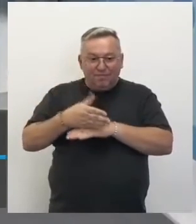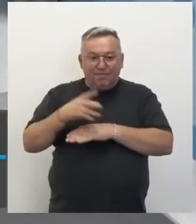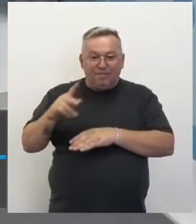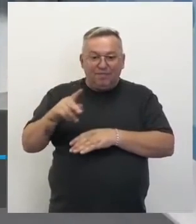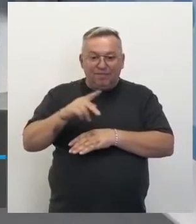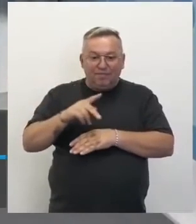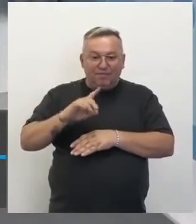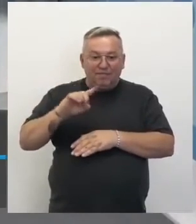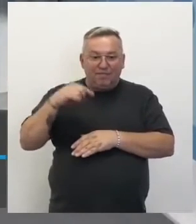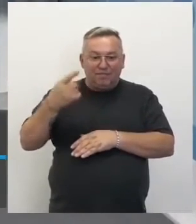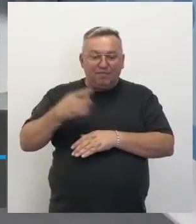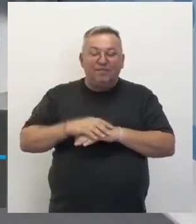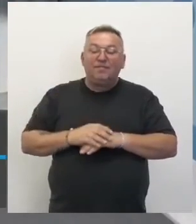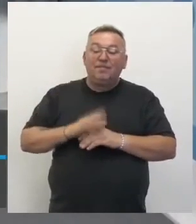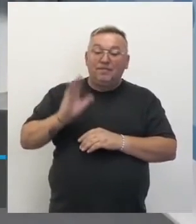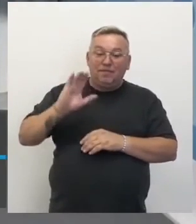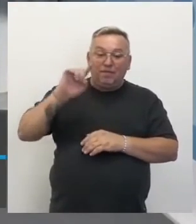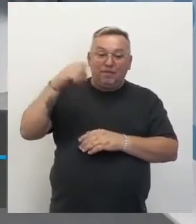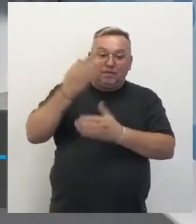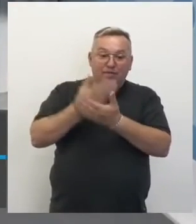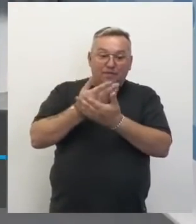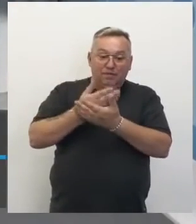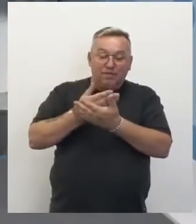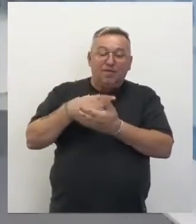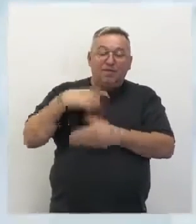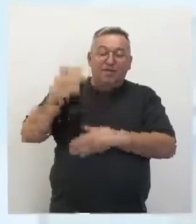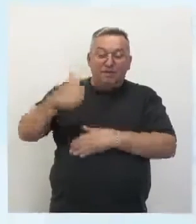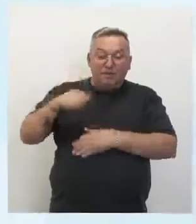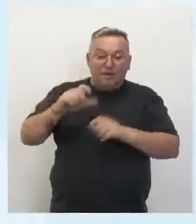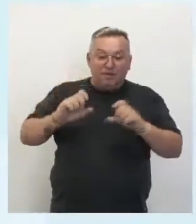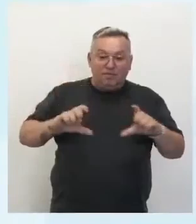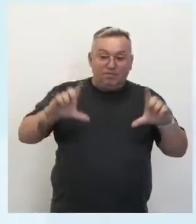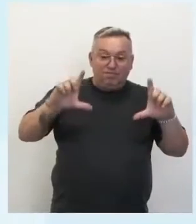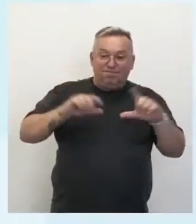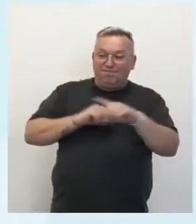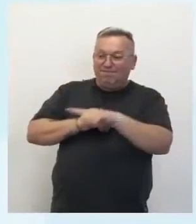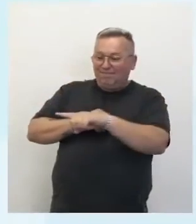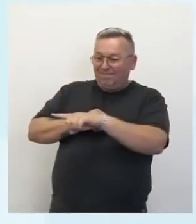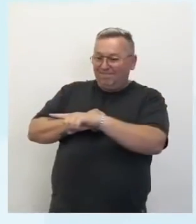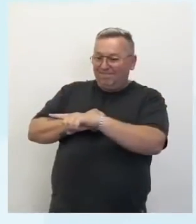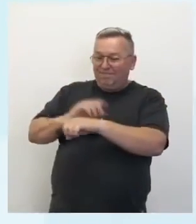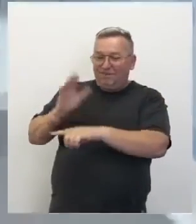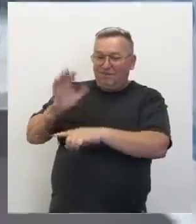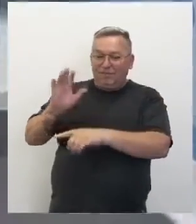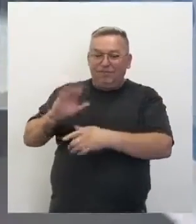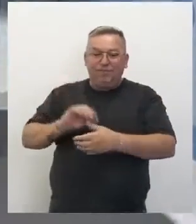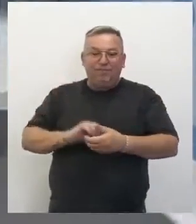Carlos, até a próxima. Até a próxima aula, não deixe de avaliar a aula no final. Galerinha, tchau!